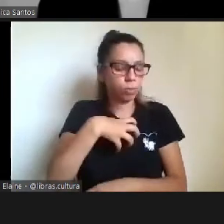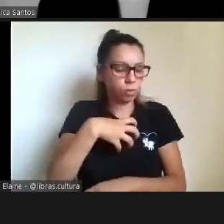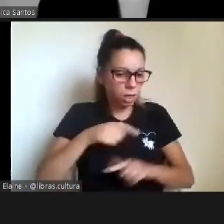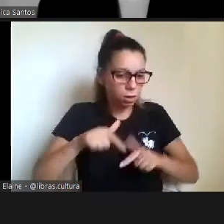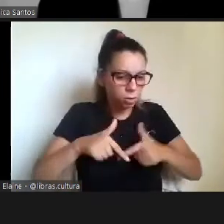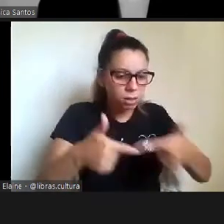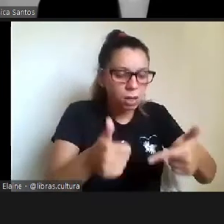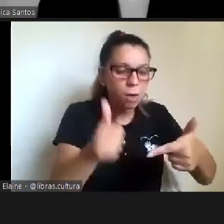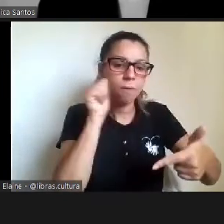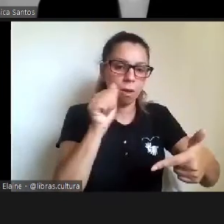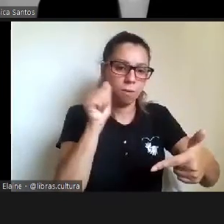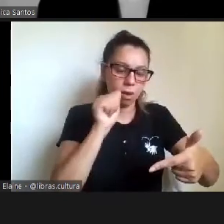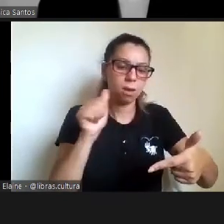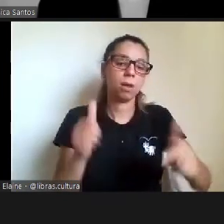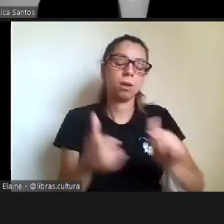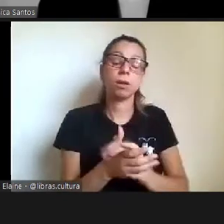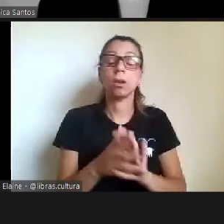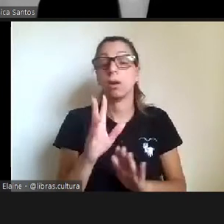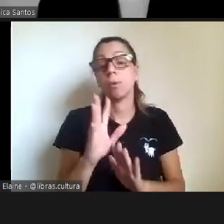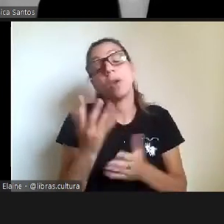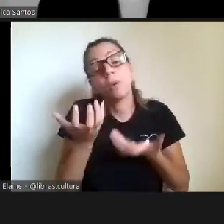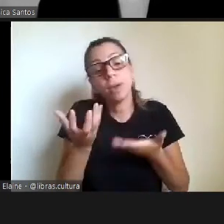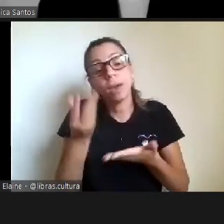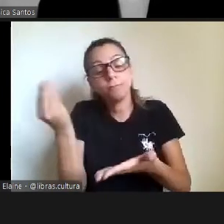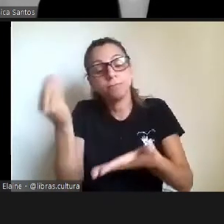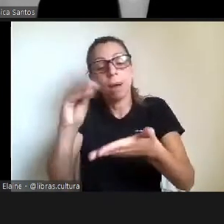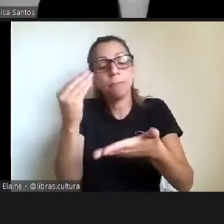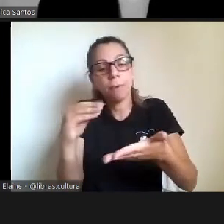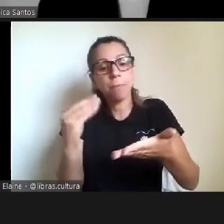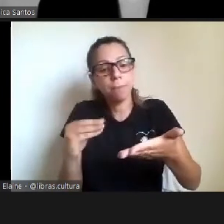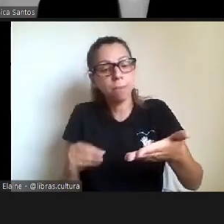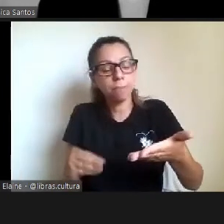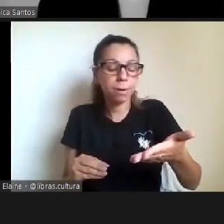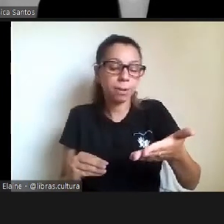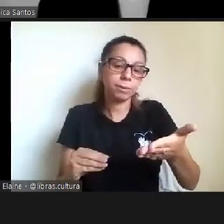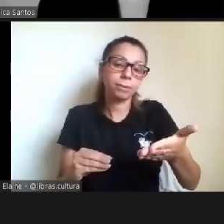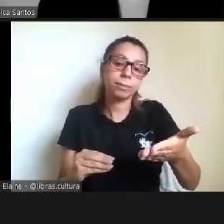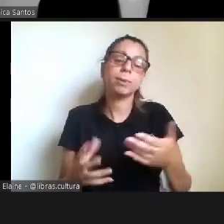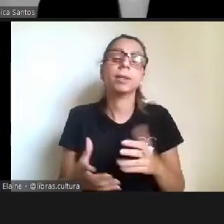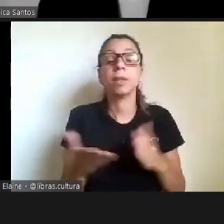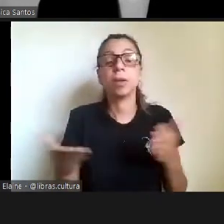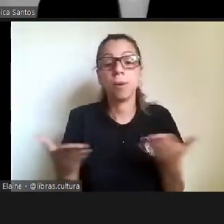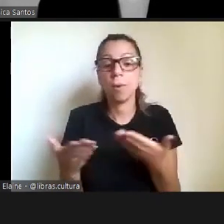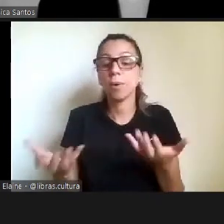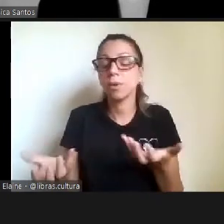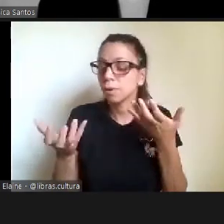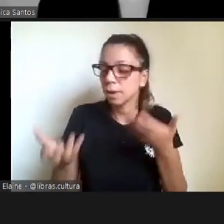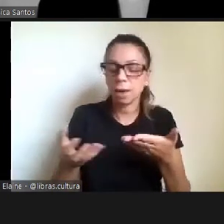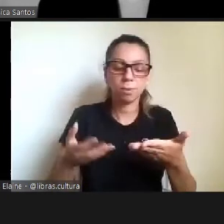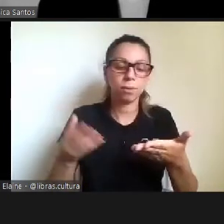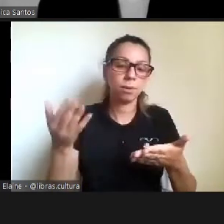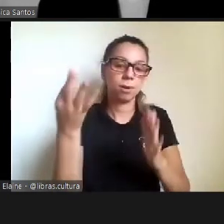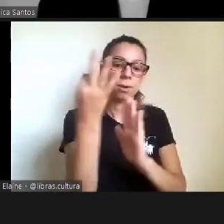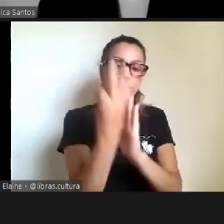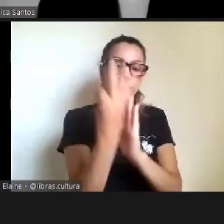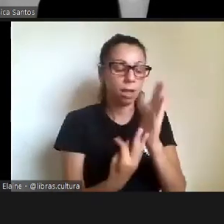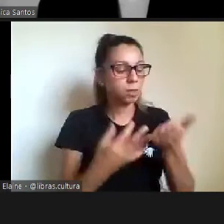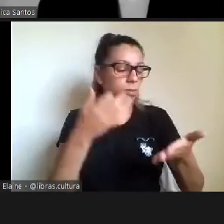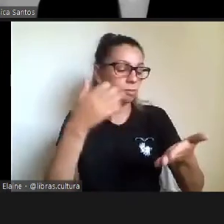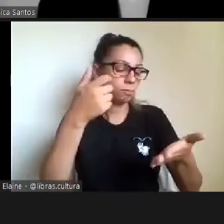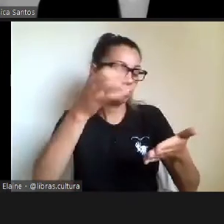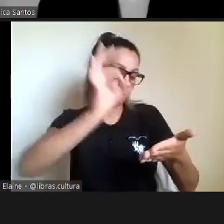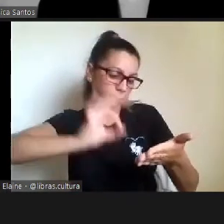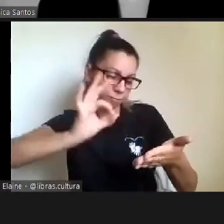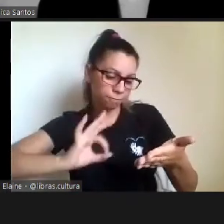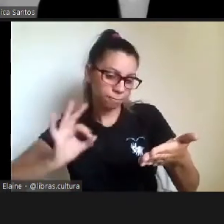no texto, e foi muito passional a minha escrita, e eu ainda quero mexer nesse texto para que, quando ele venha a